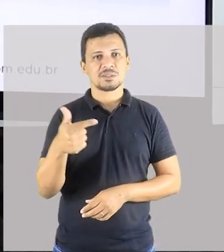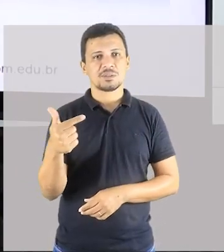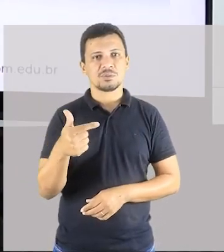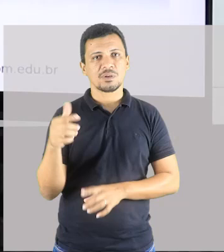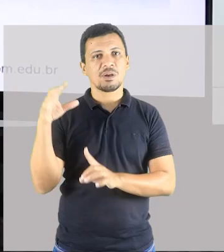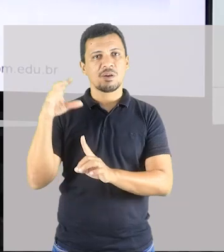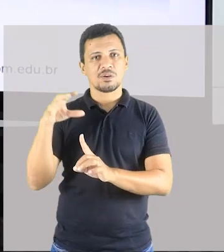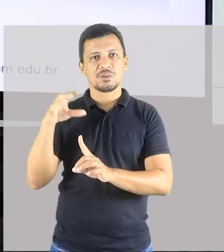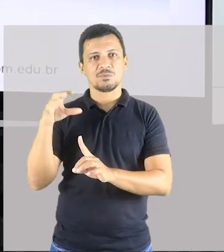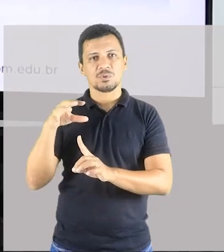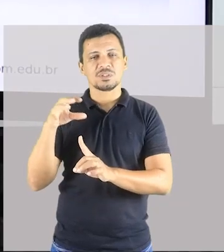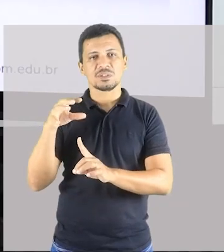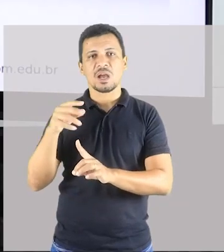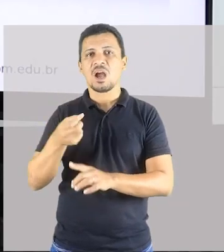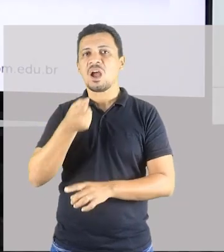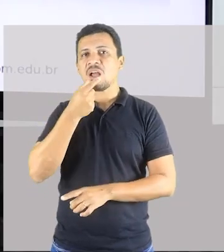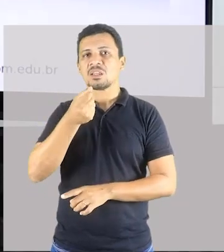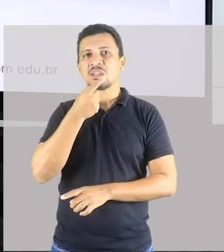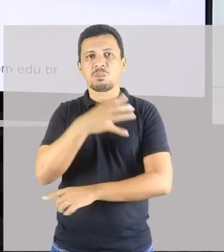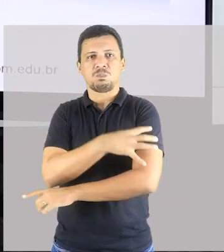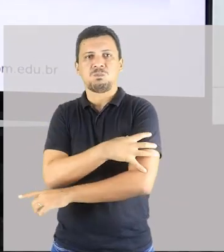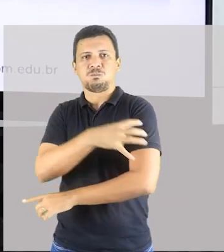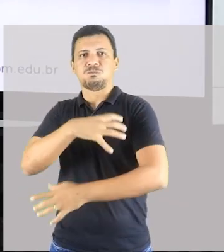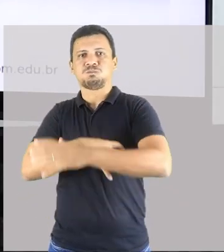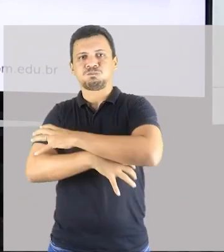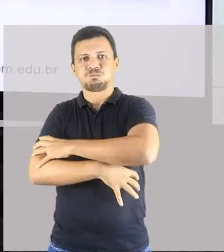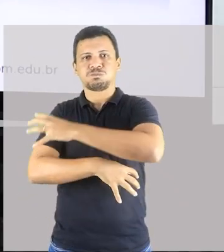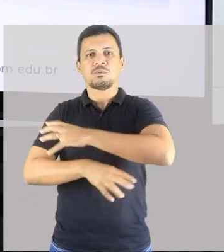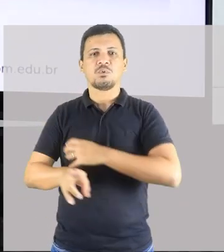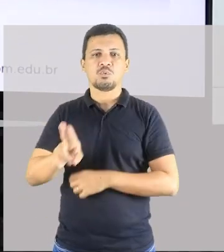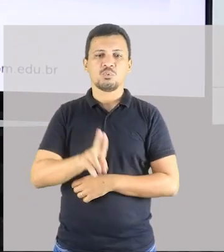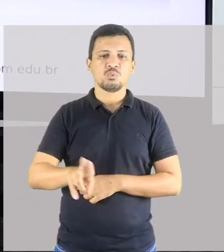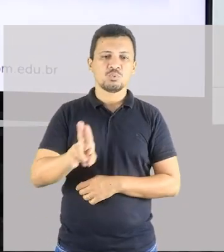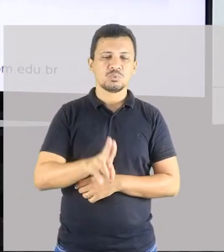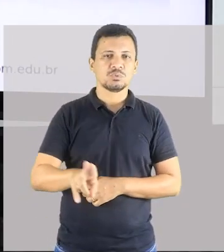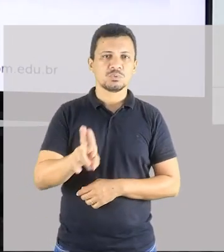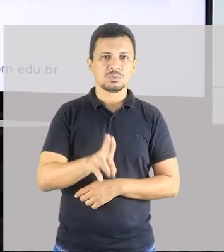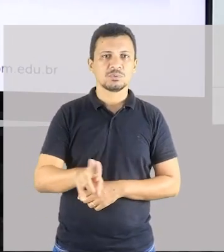vão ser geradas pela testosterona, pelo uso da